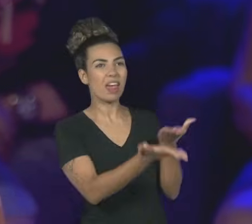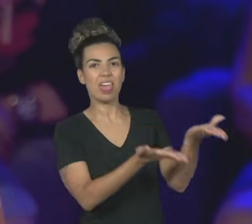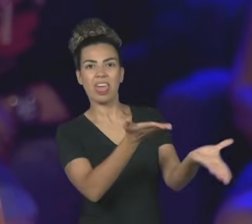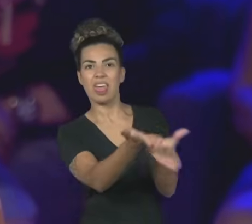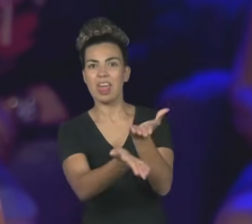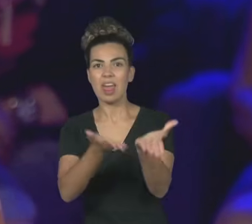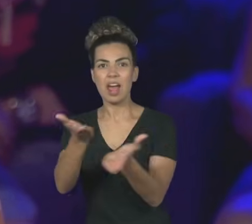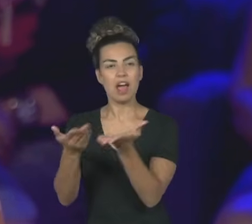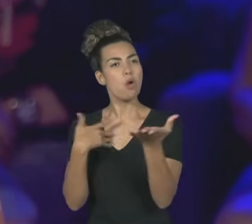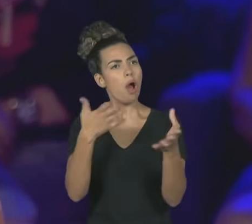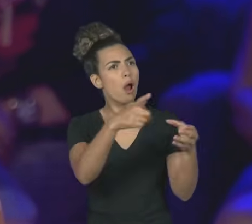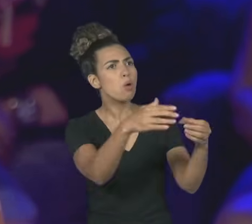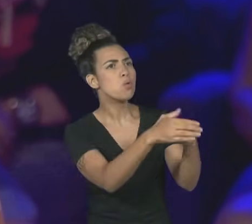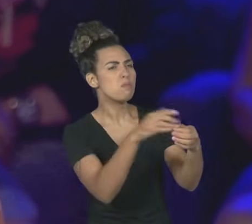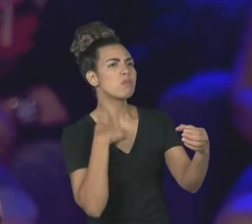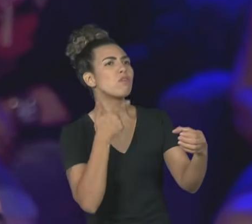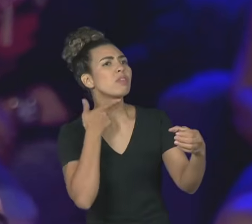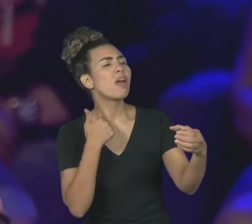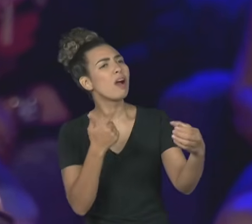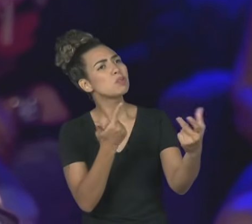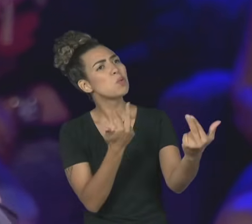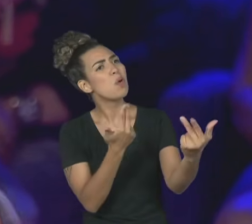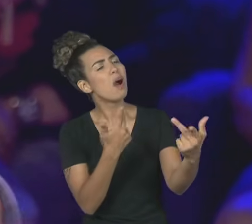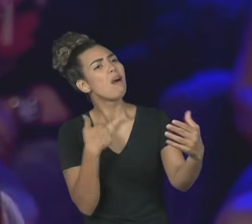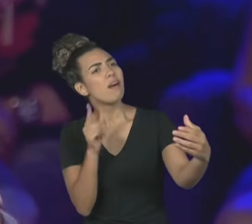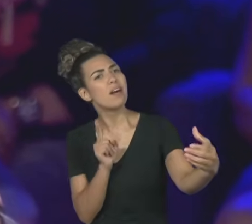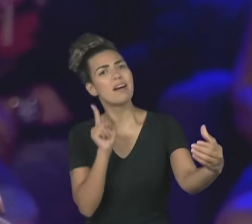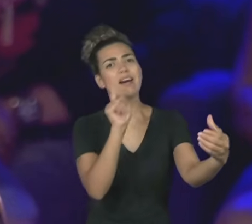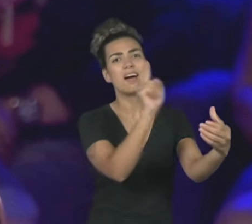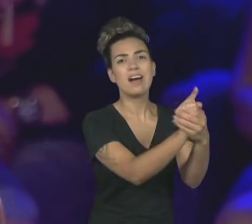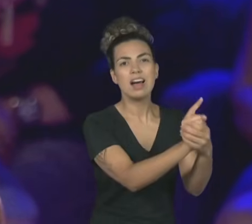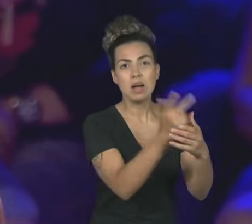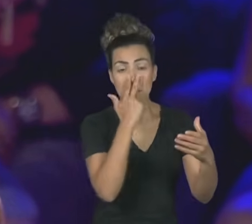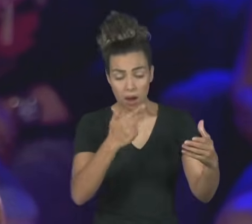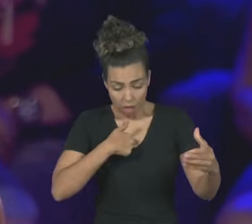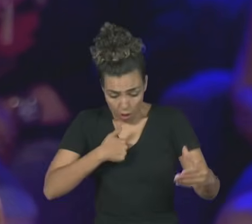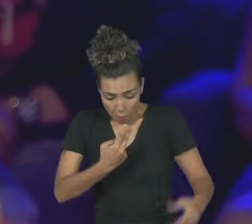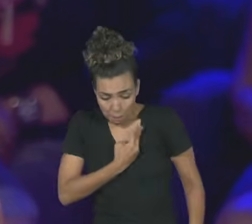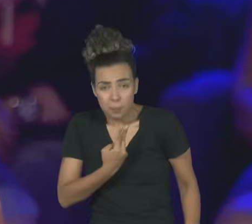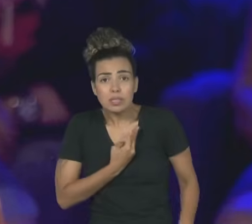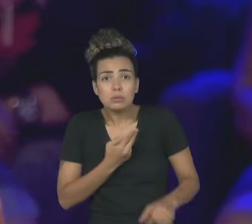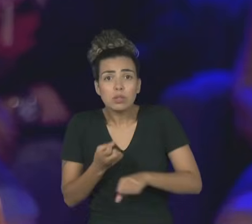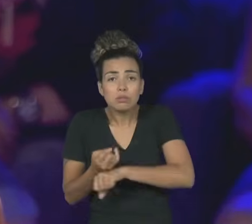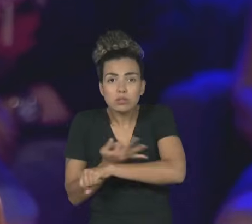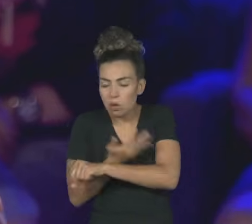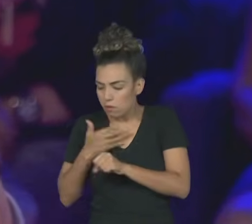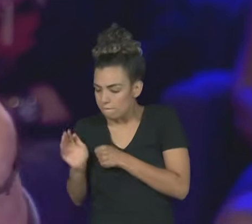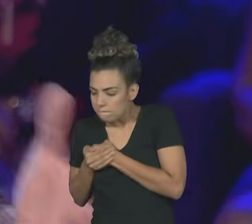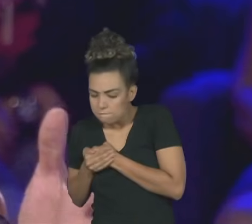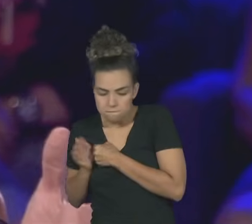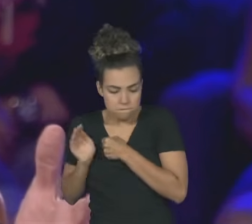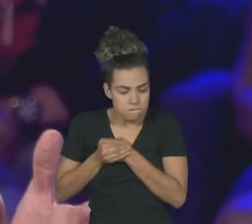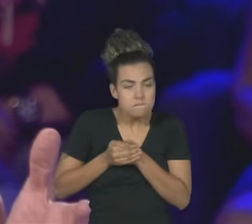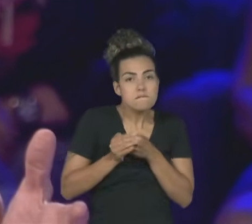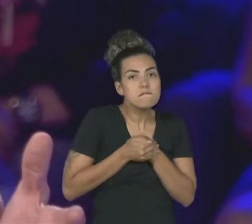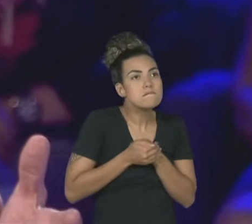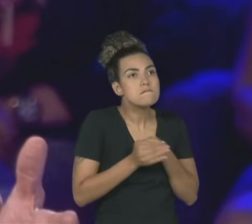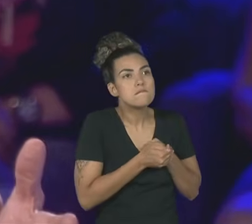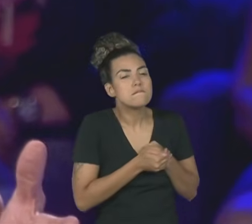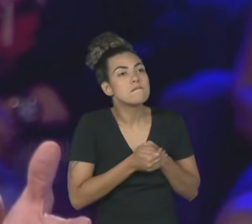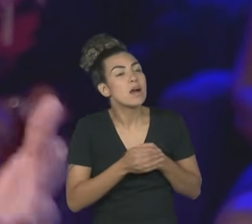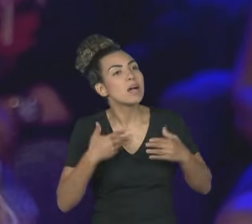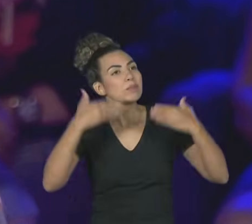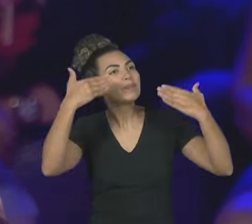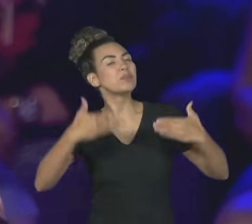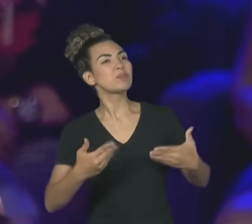não é mais você. Você é alguém para agradar aquele alguém para agradar aquele outro alguém para agradar aquele outro alguém.